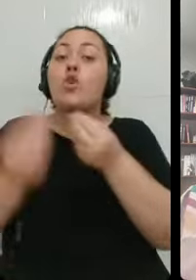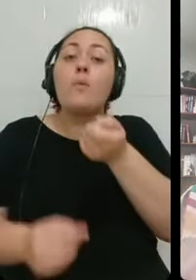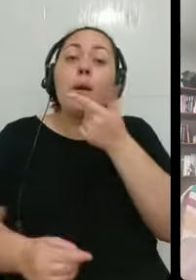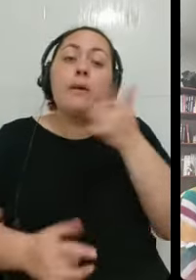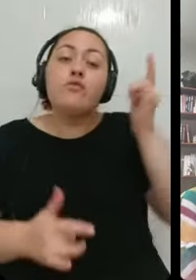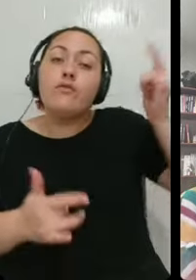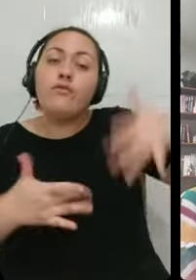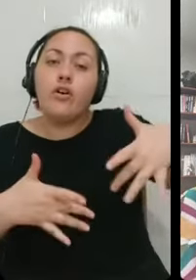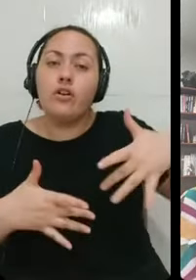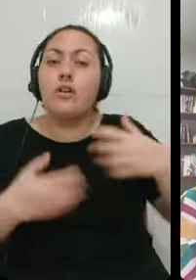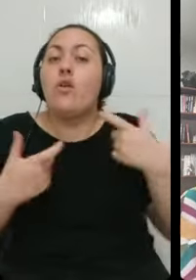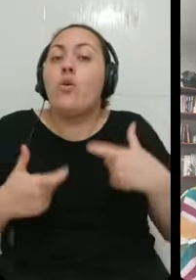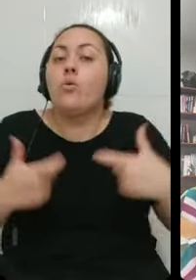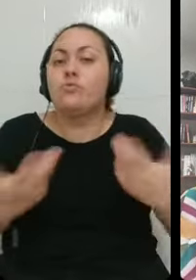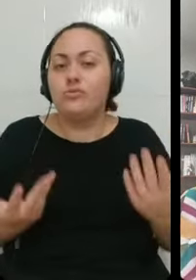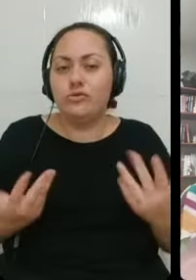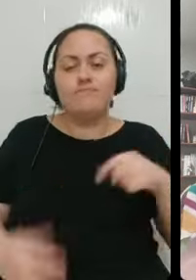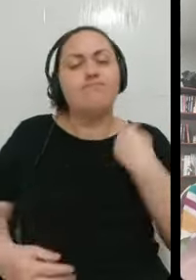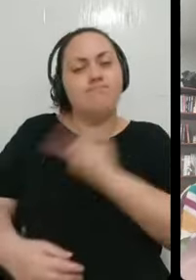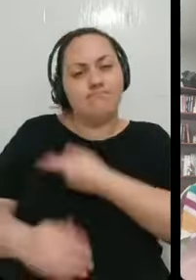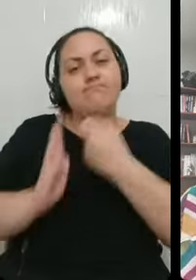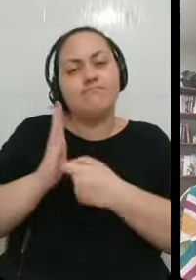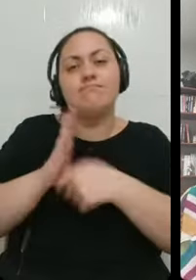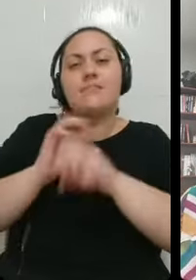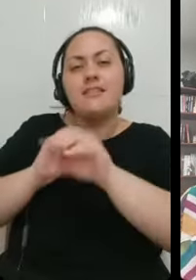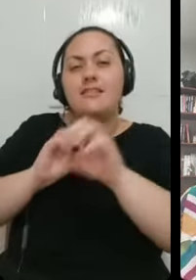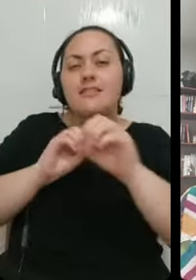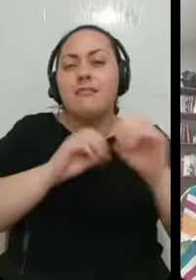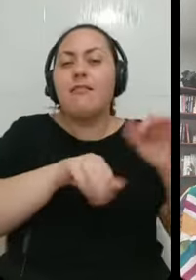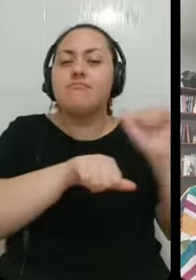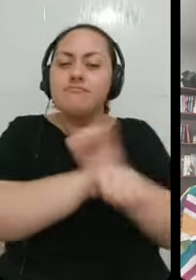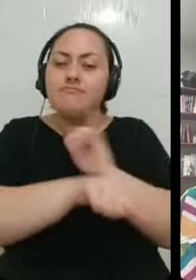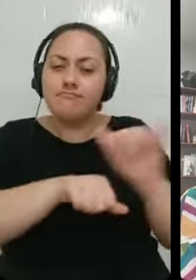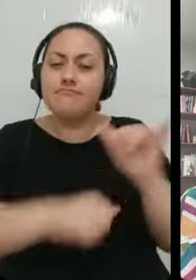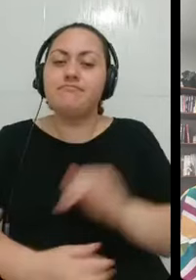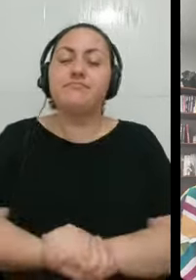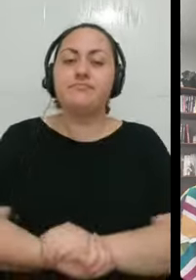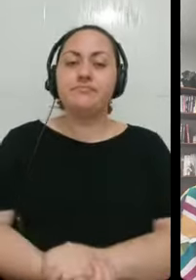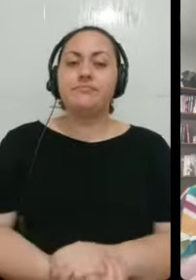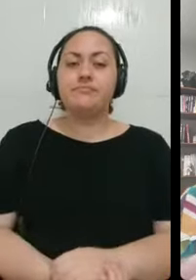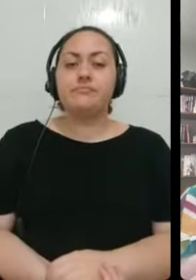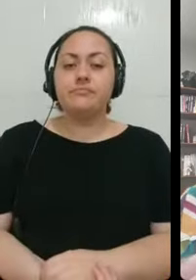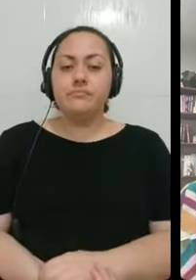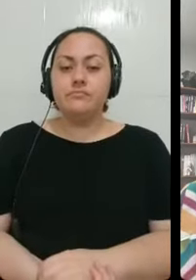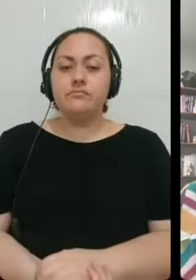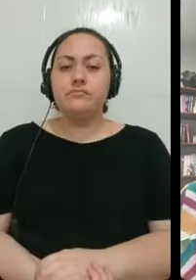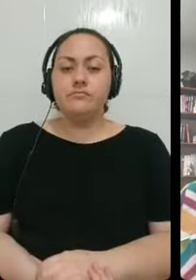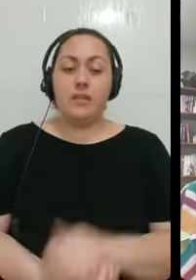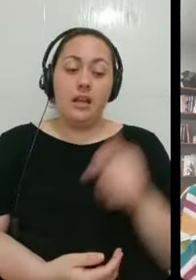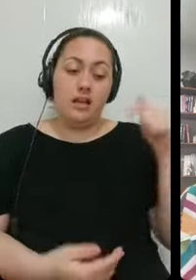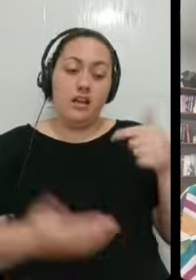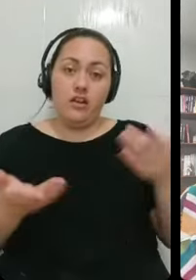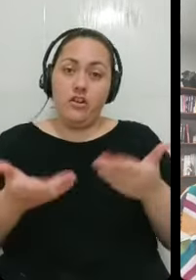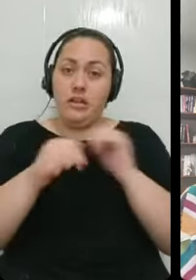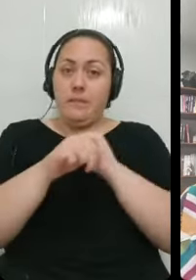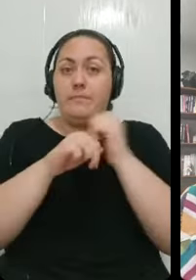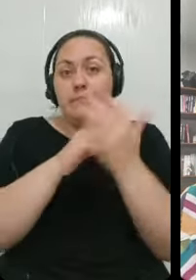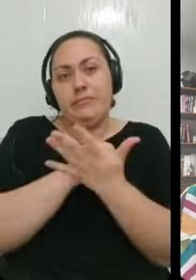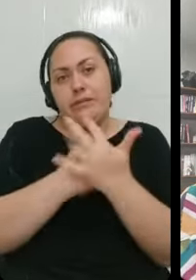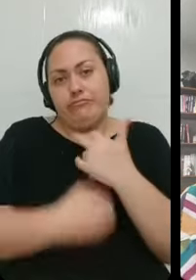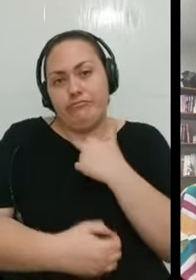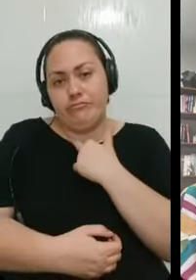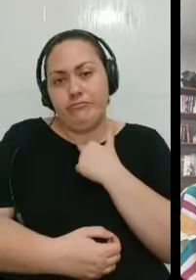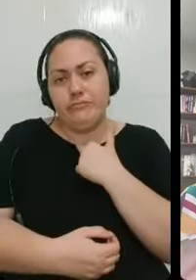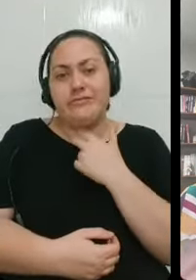caminhar aí por onde a gente passa, né? A gente já esteve, e também agora com a pandemia, não, né? Como